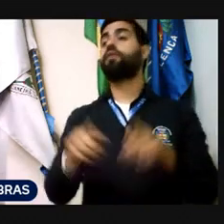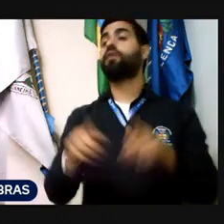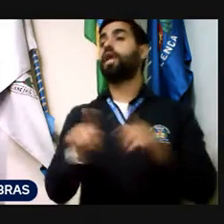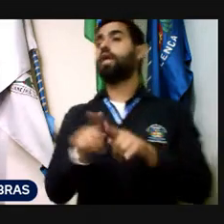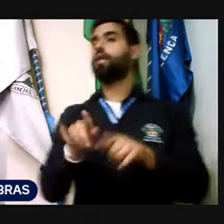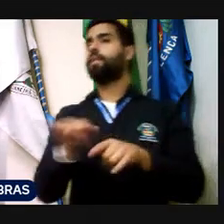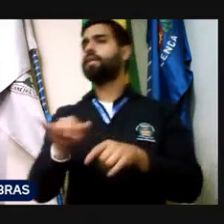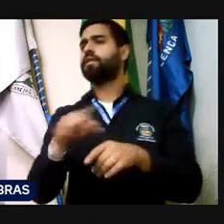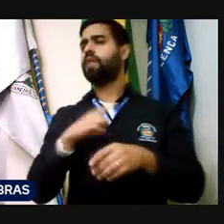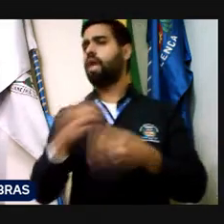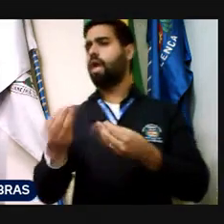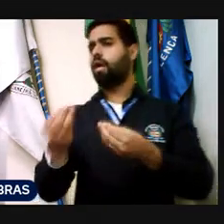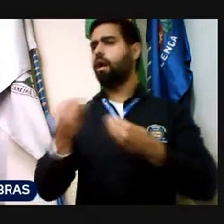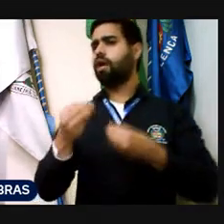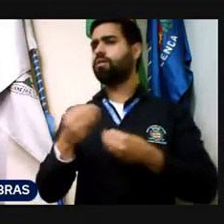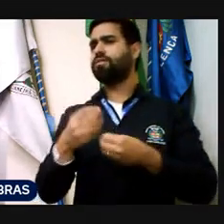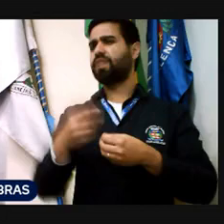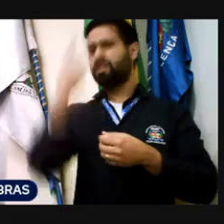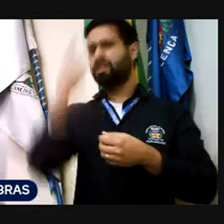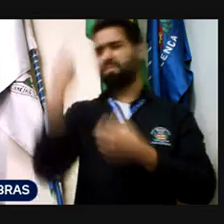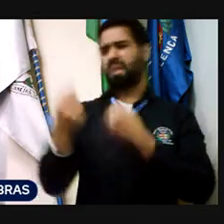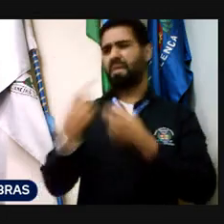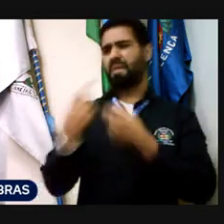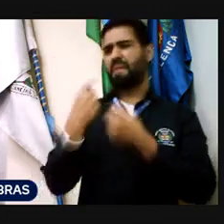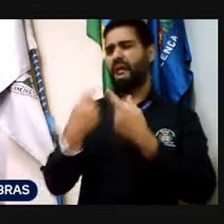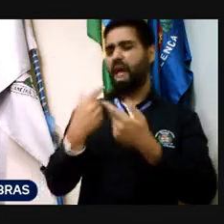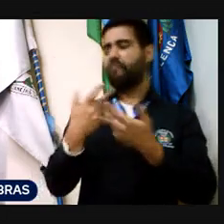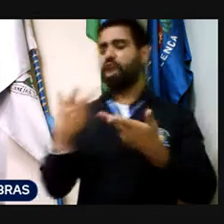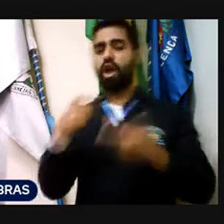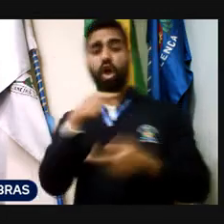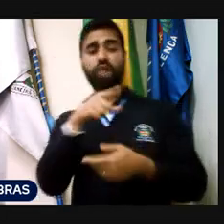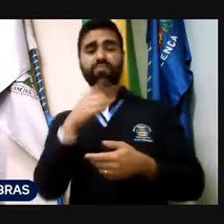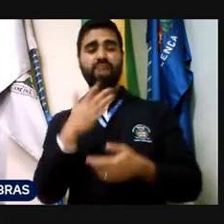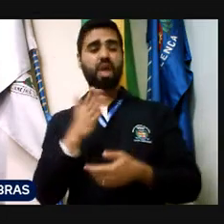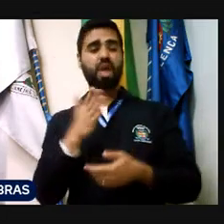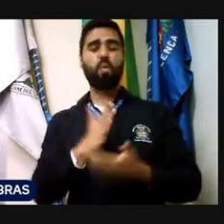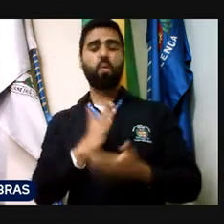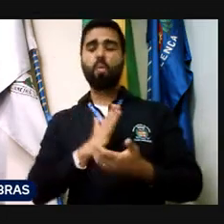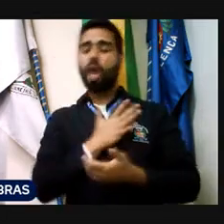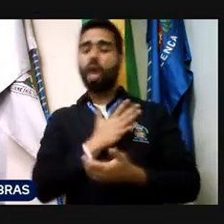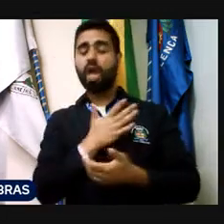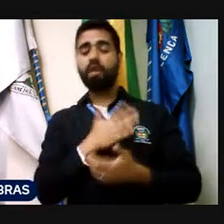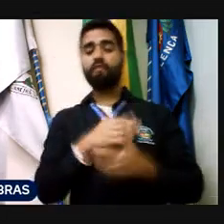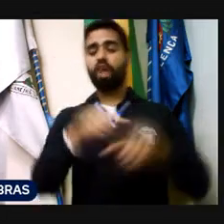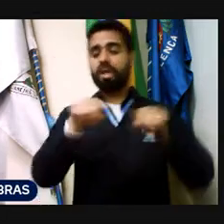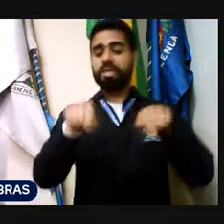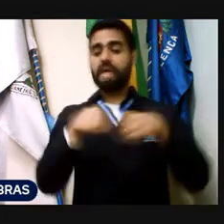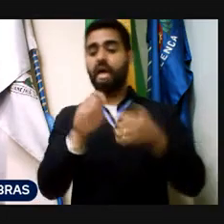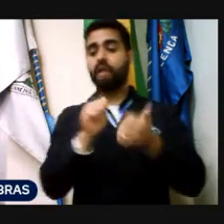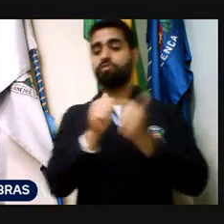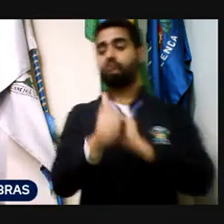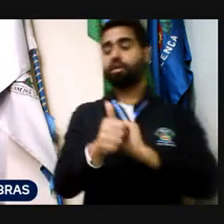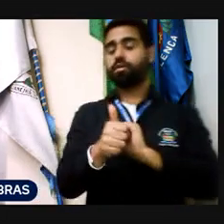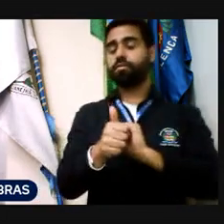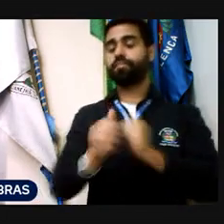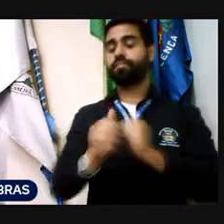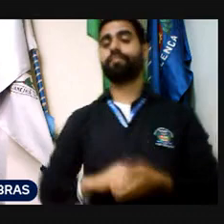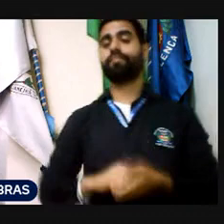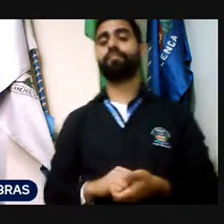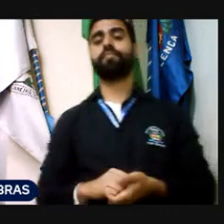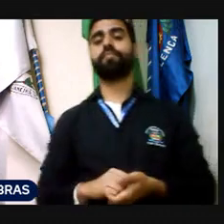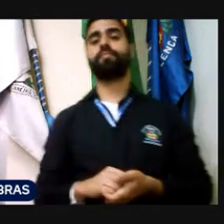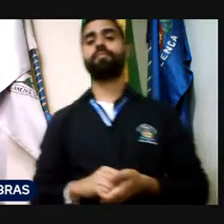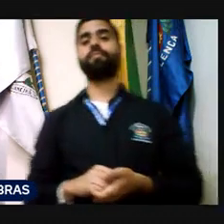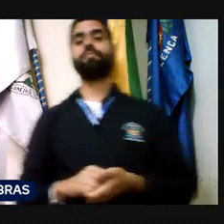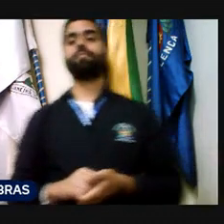quando recebe reiteradas reclamações de munícipes a respeito do péssimo estado de conservação em que se encontram as quadras poliesportivas